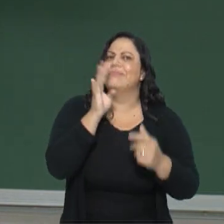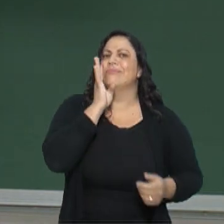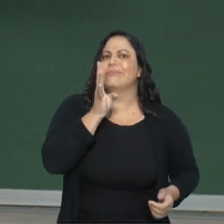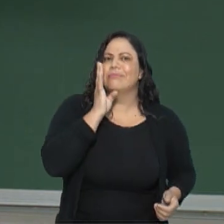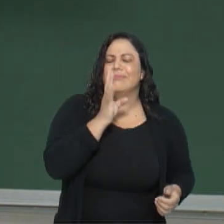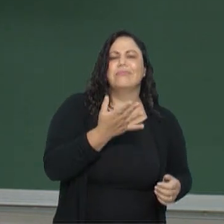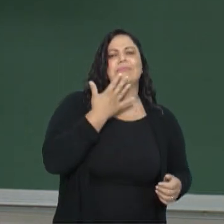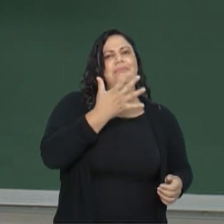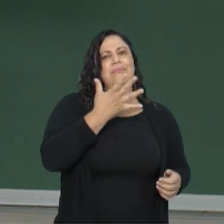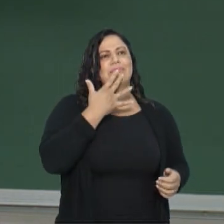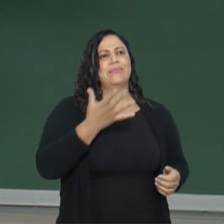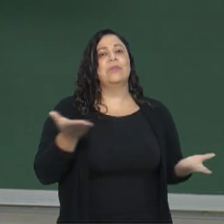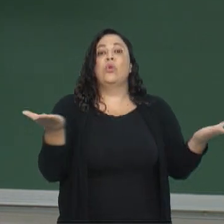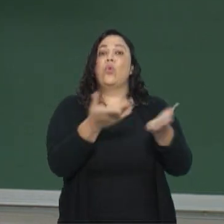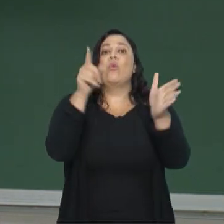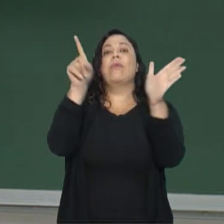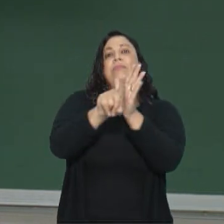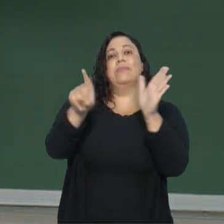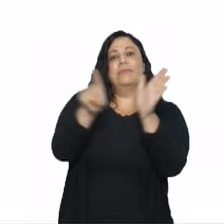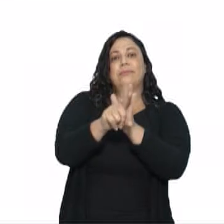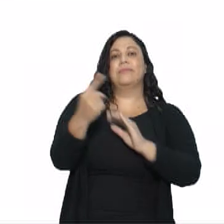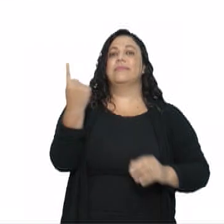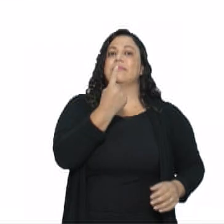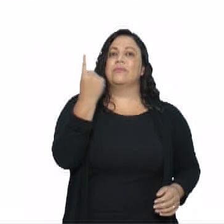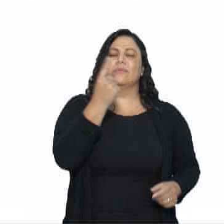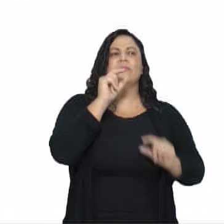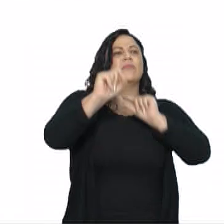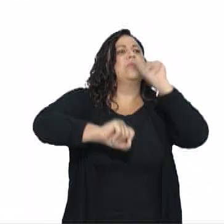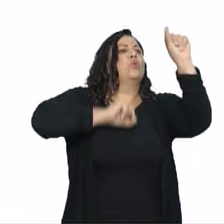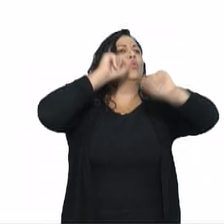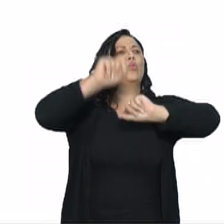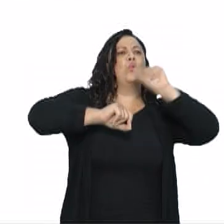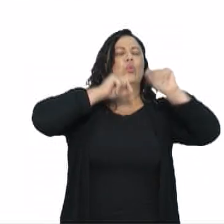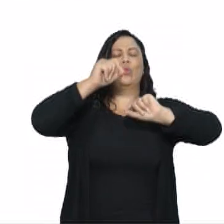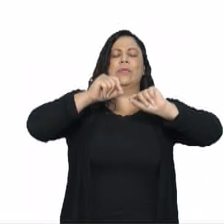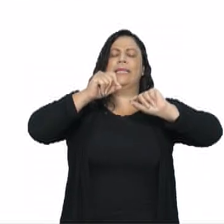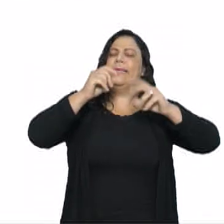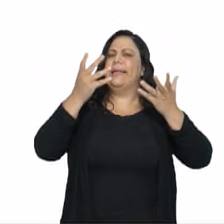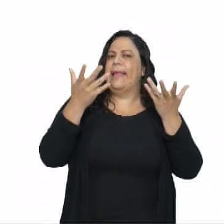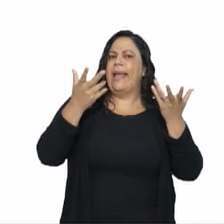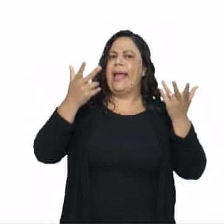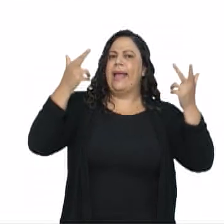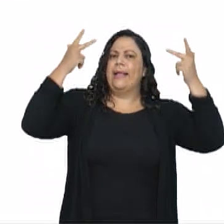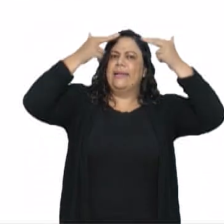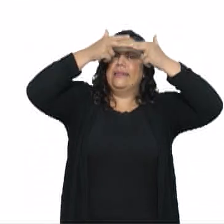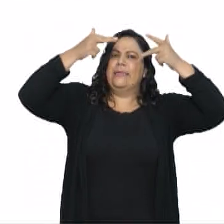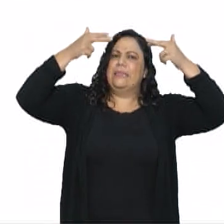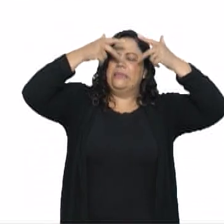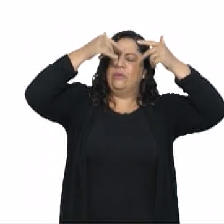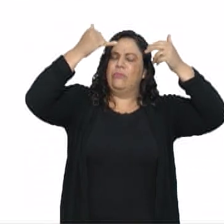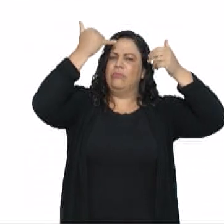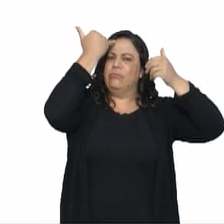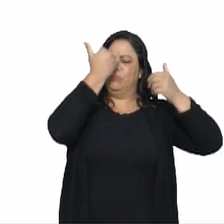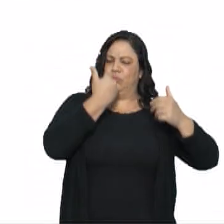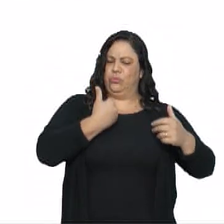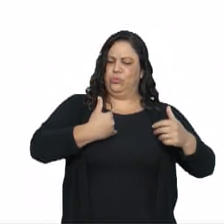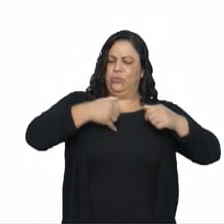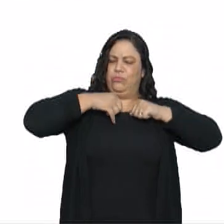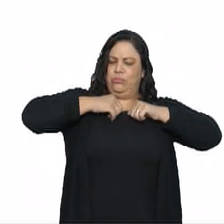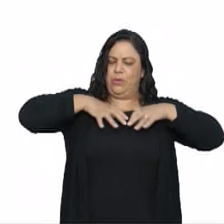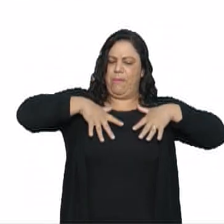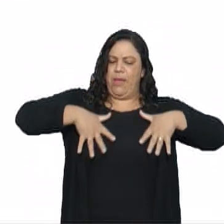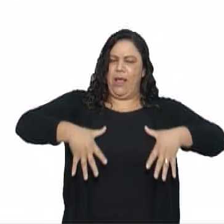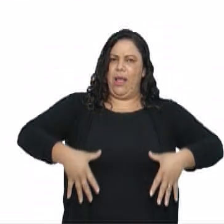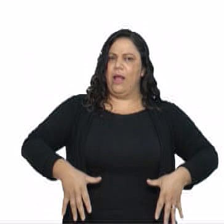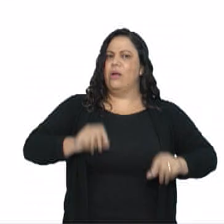que a gente vai corrigir hoje diz assim, o que é um neurônio? Então a gente tem que saber o que é aquela célula. Fora isso,